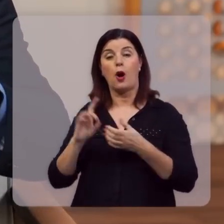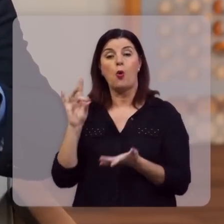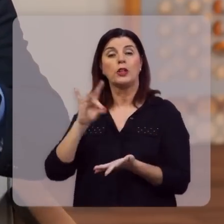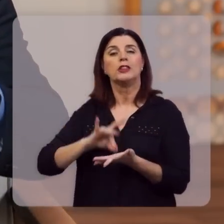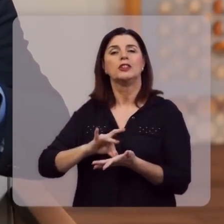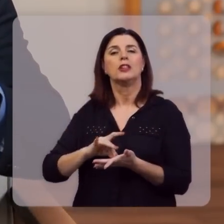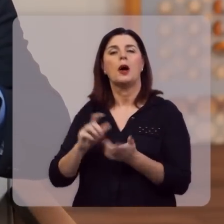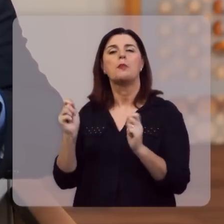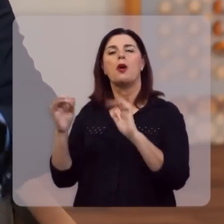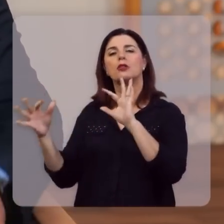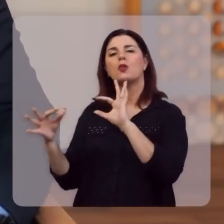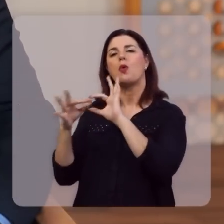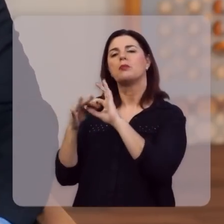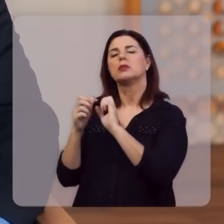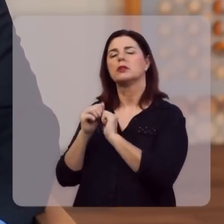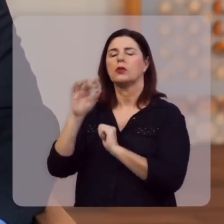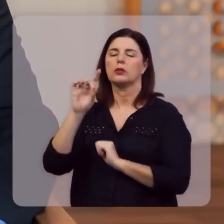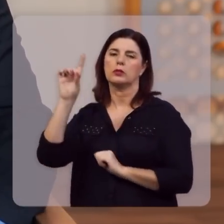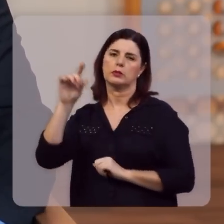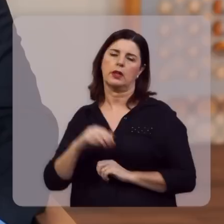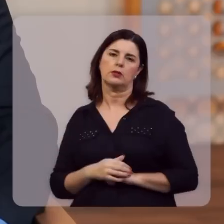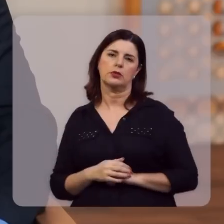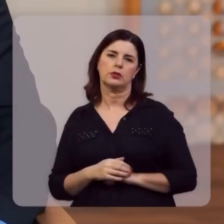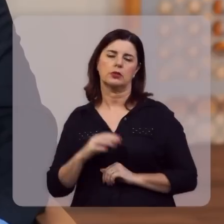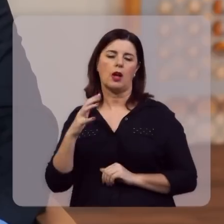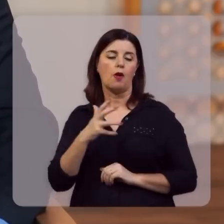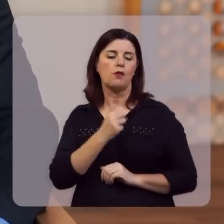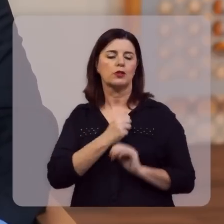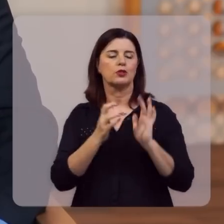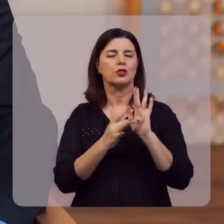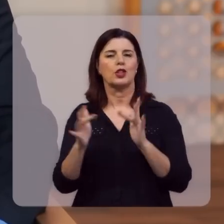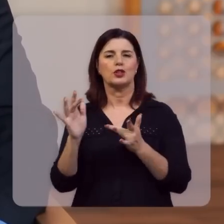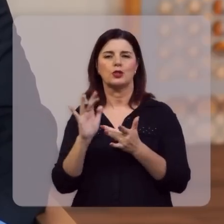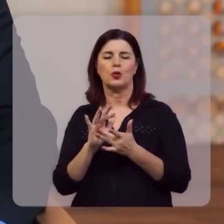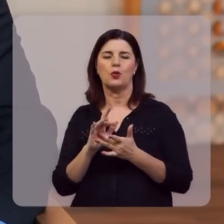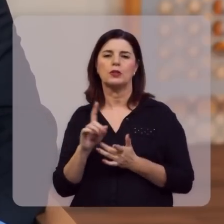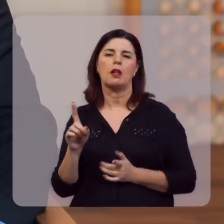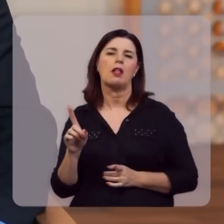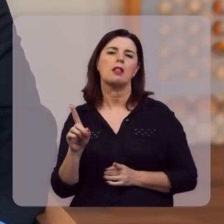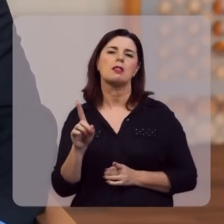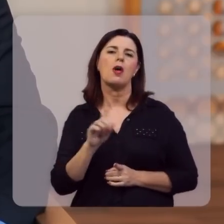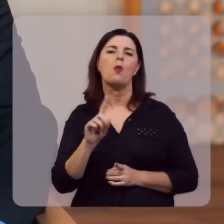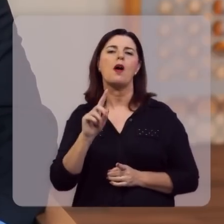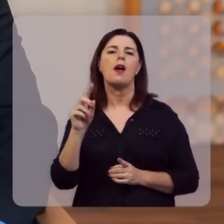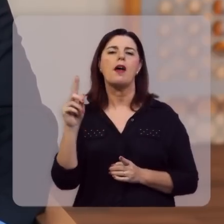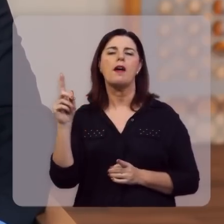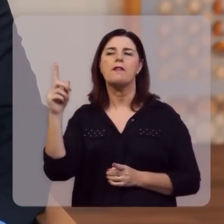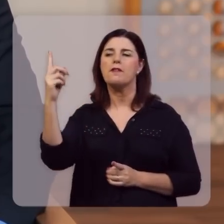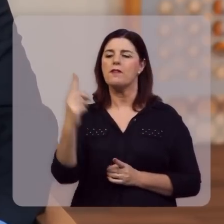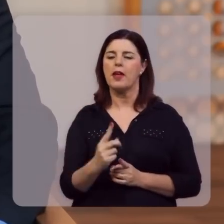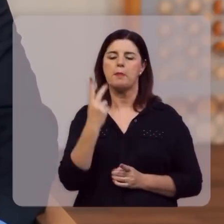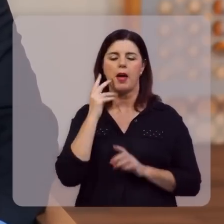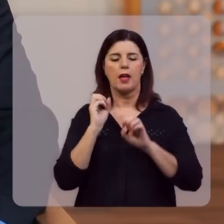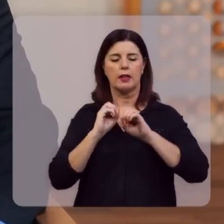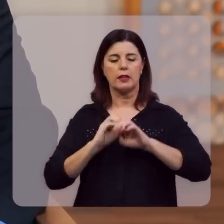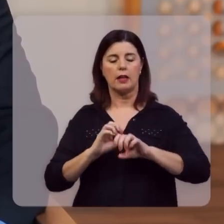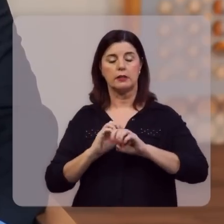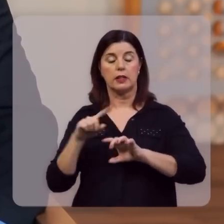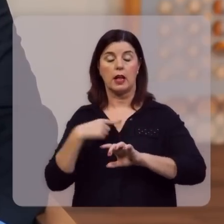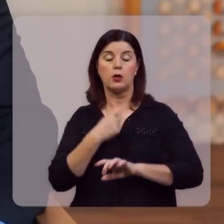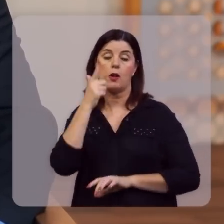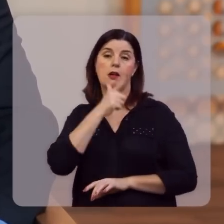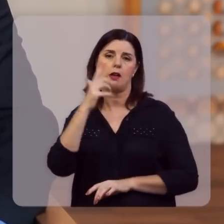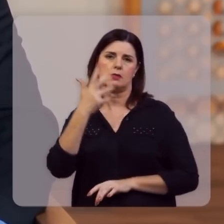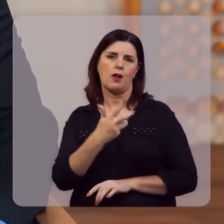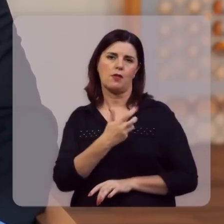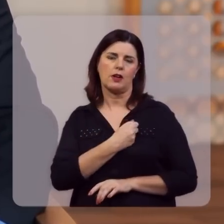nós podemos ter comunhão com Deus. O Redentor Jesus não é alguém que vem para nos ensinar a